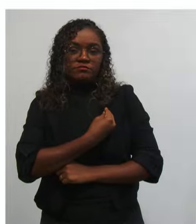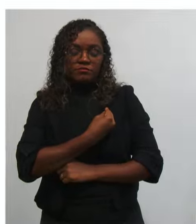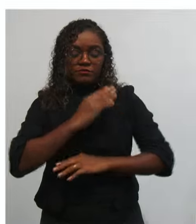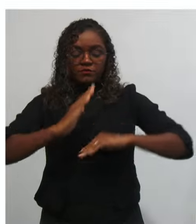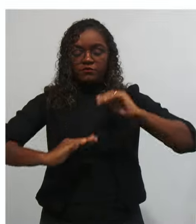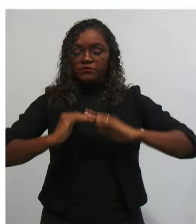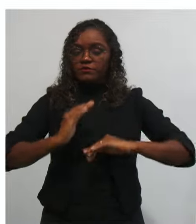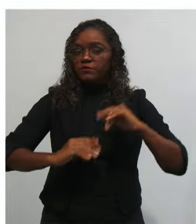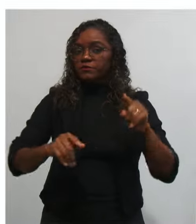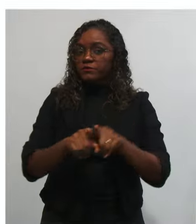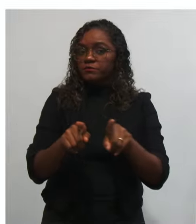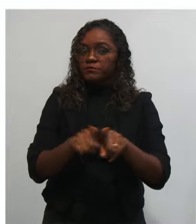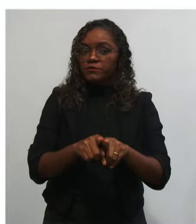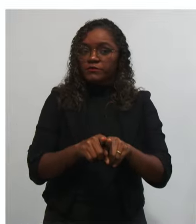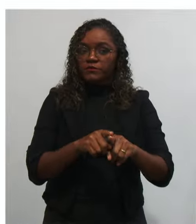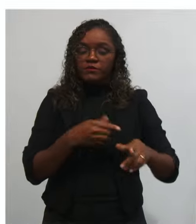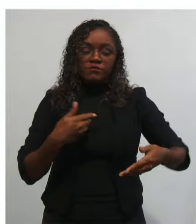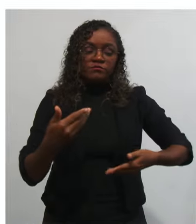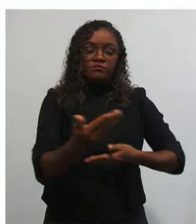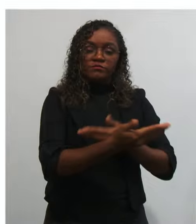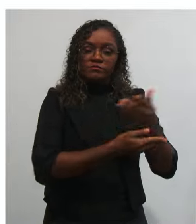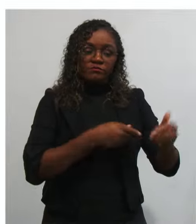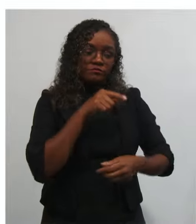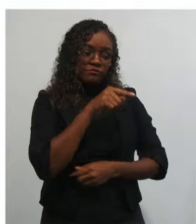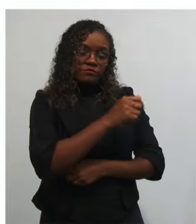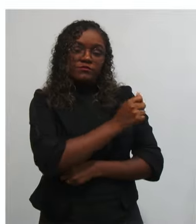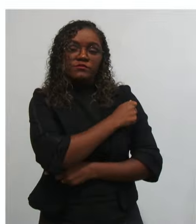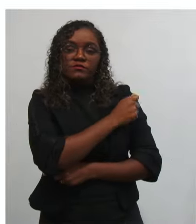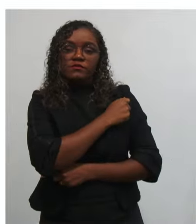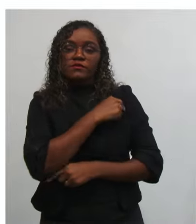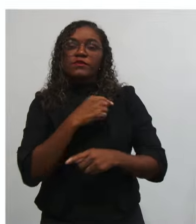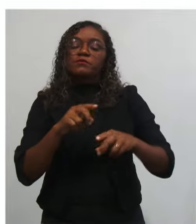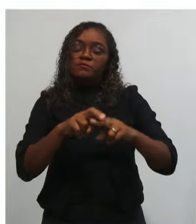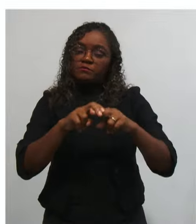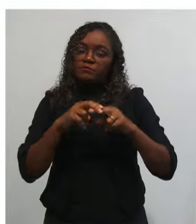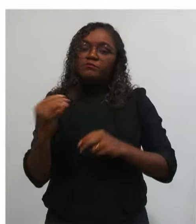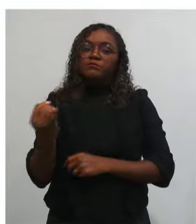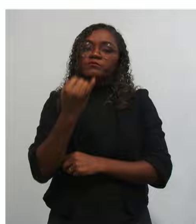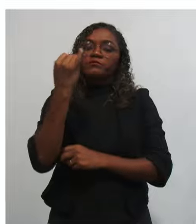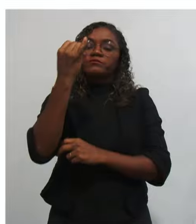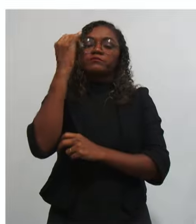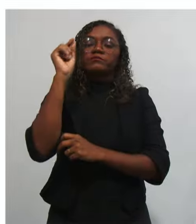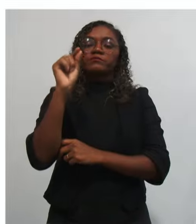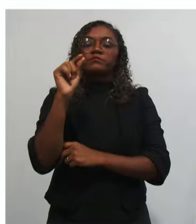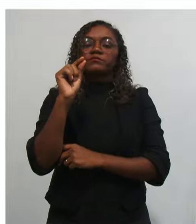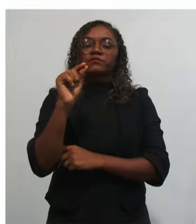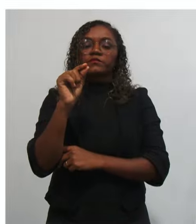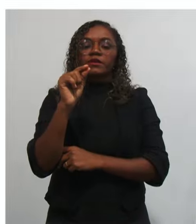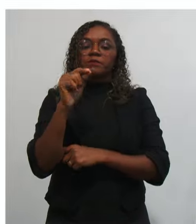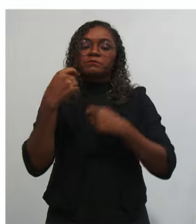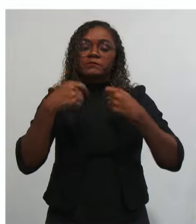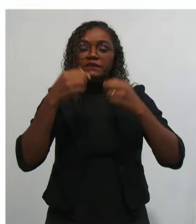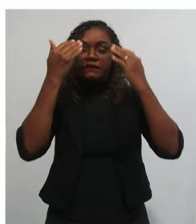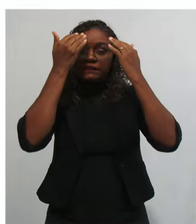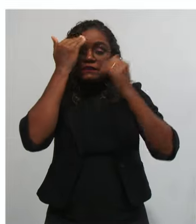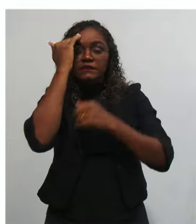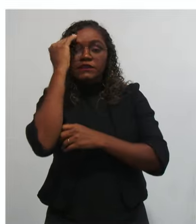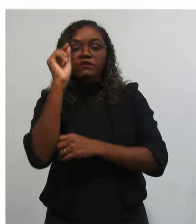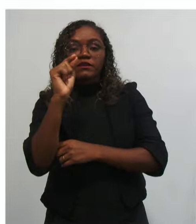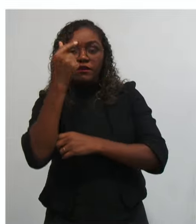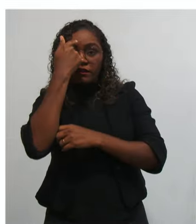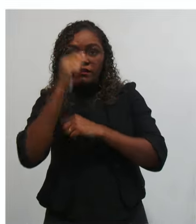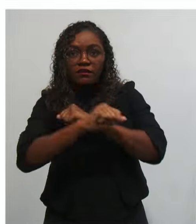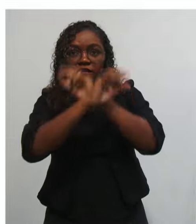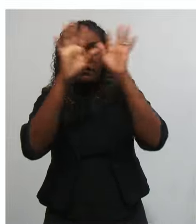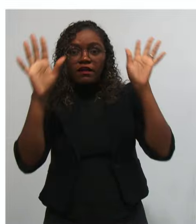profissional com aquele aluno então é importante que a gente tem tenha eh essa preocupação de avaliar